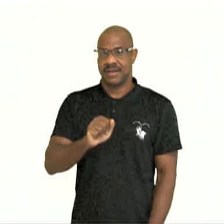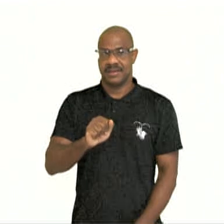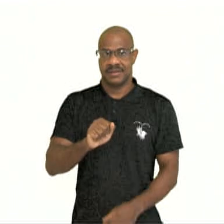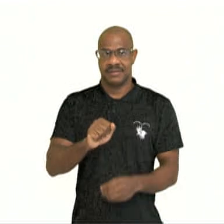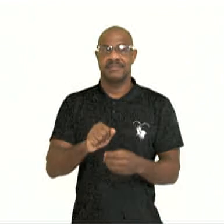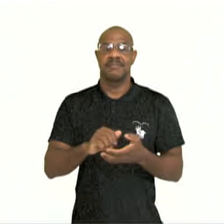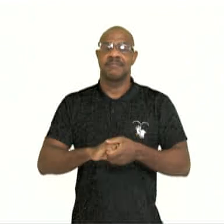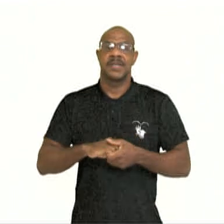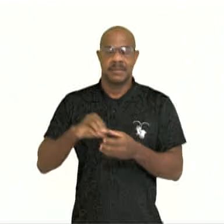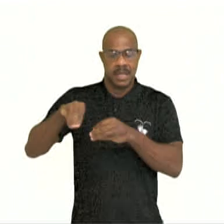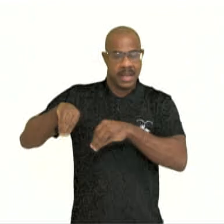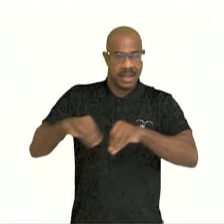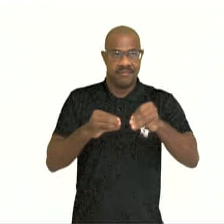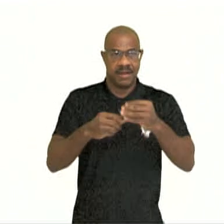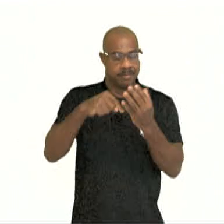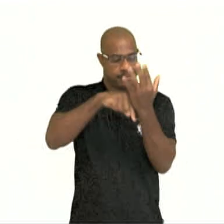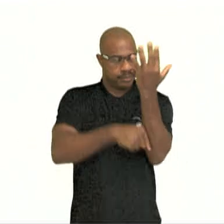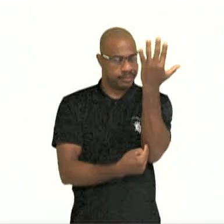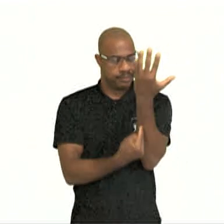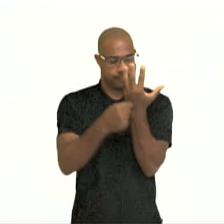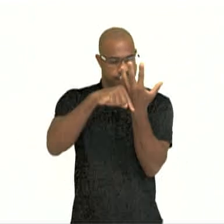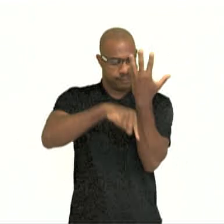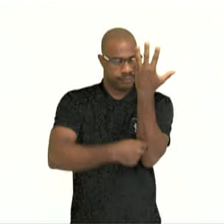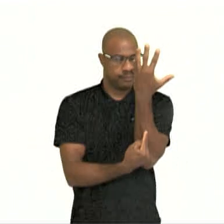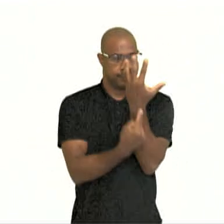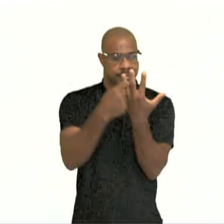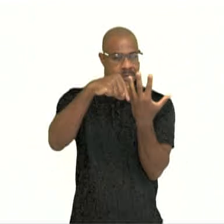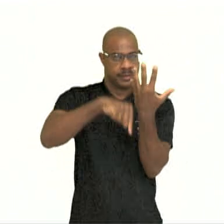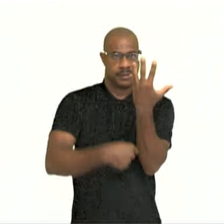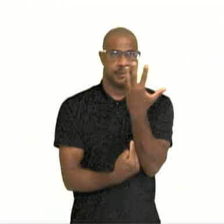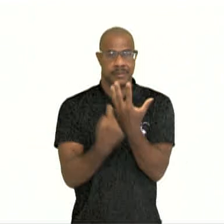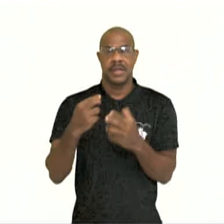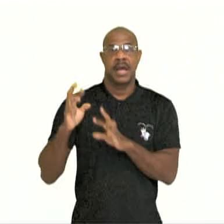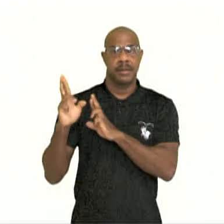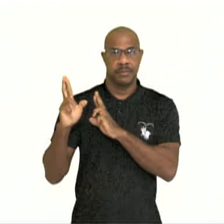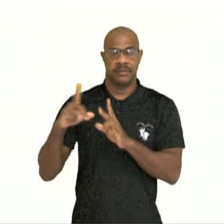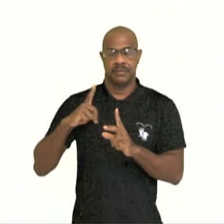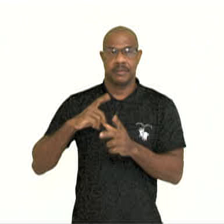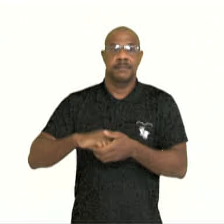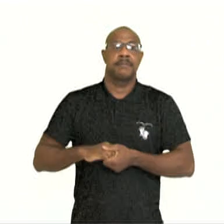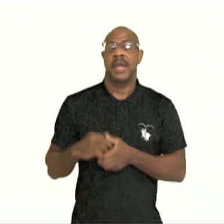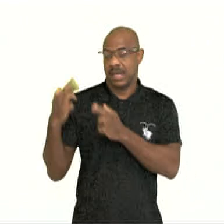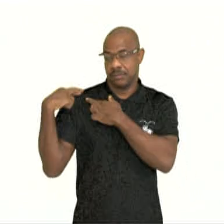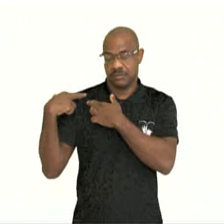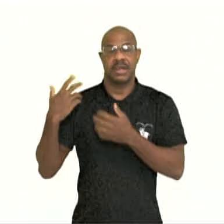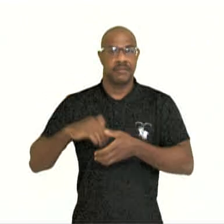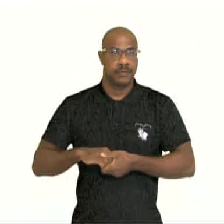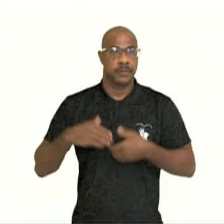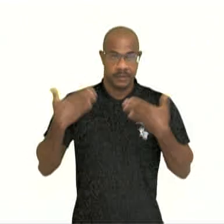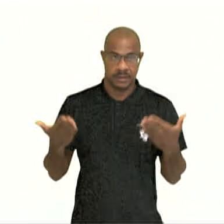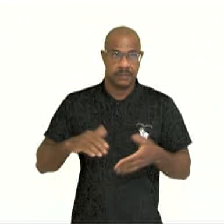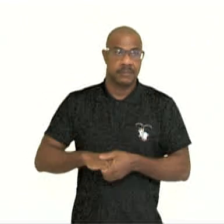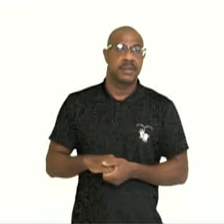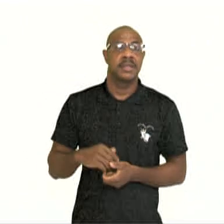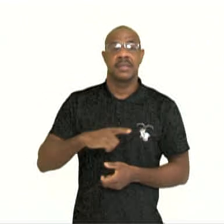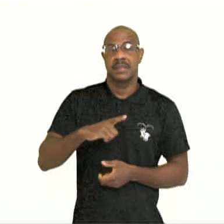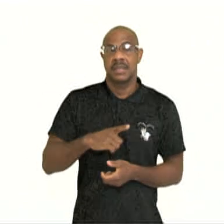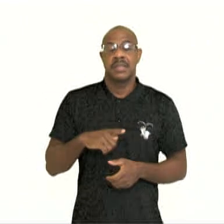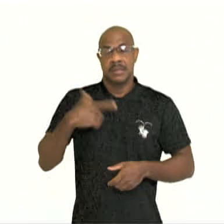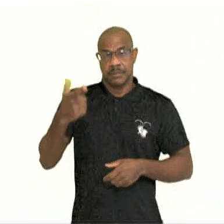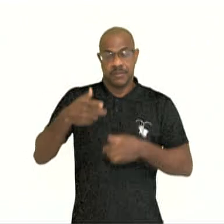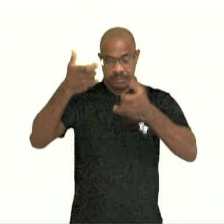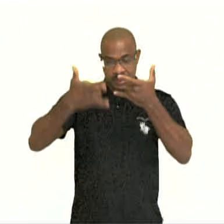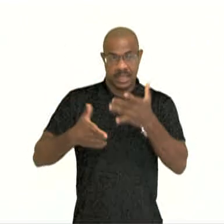folhas que vão ser levadas para toda a espécie. Além disso, eles têm outras funções que depois será visto em aulas